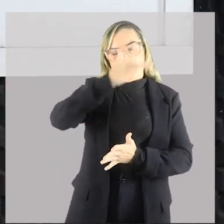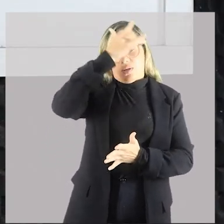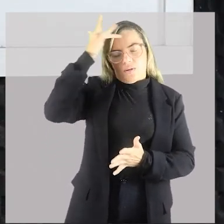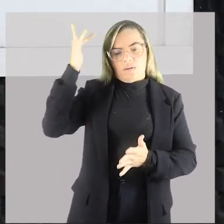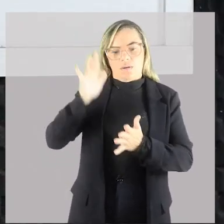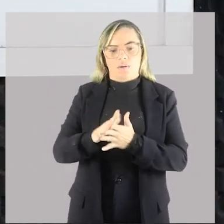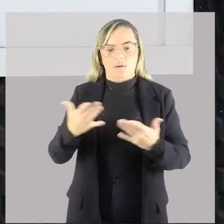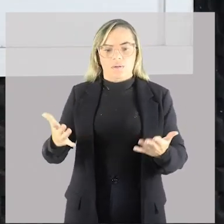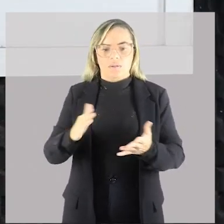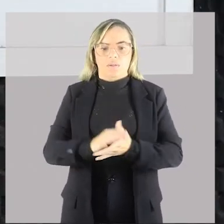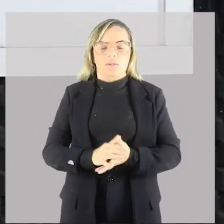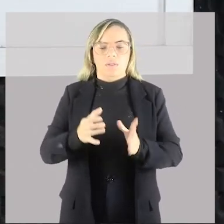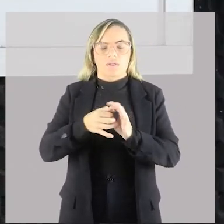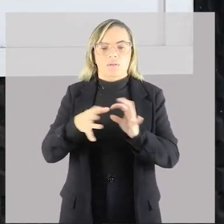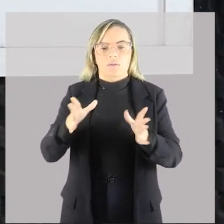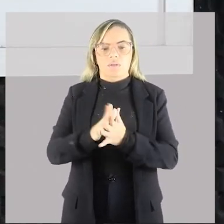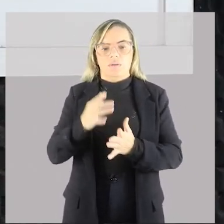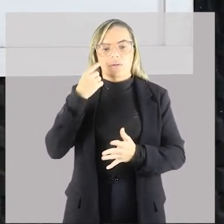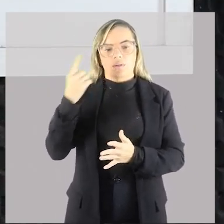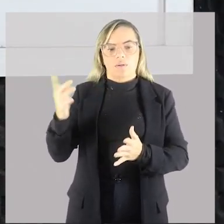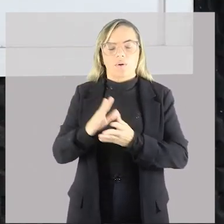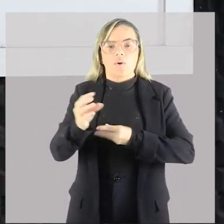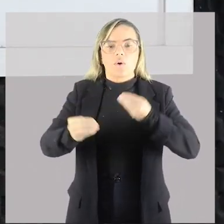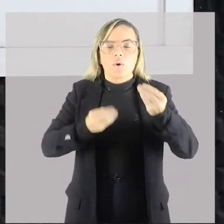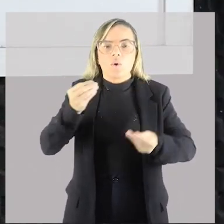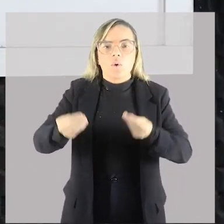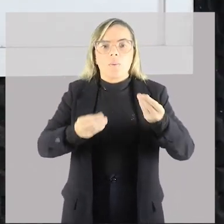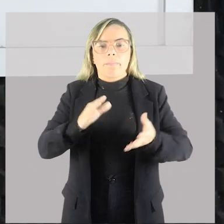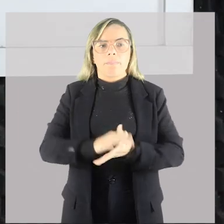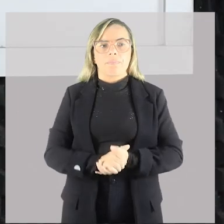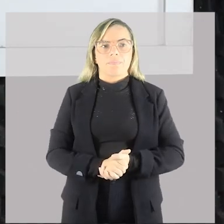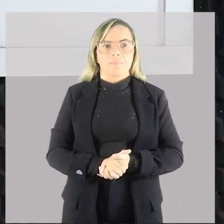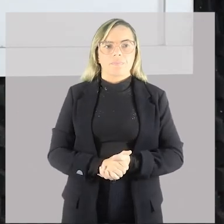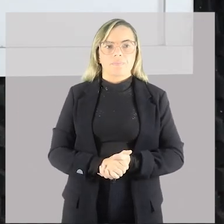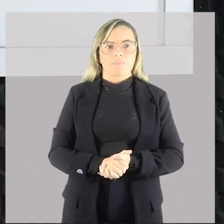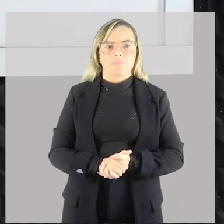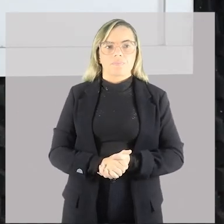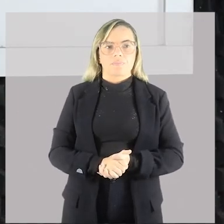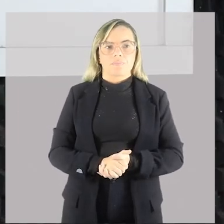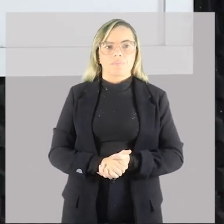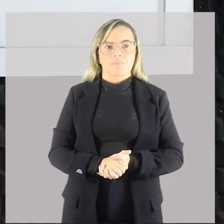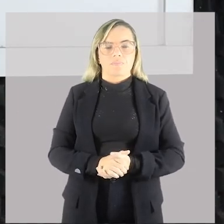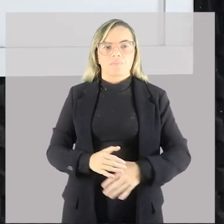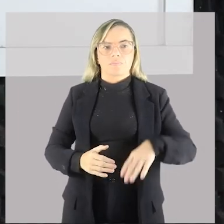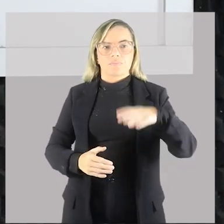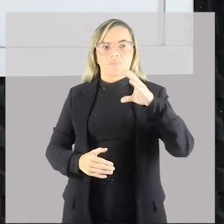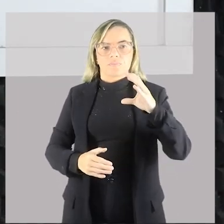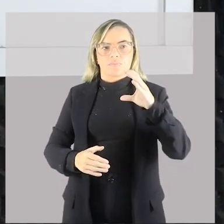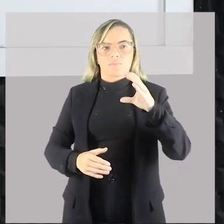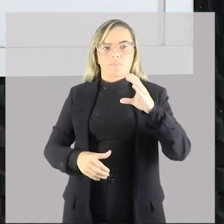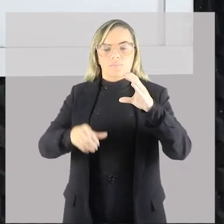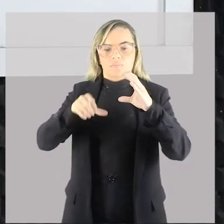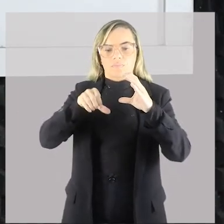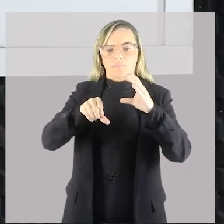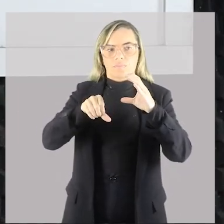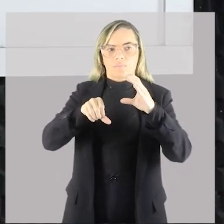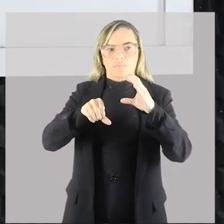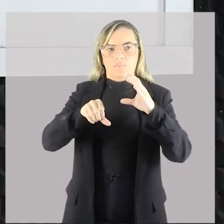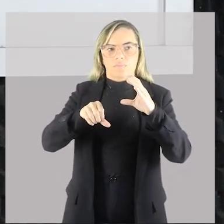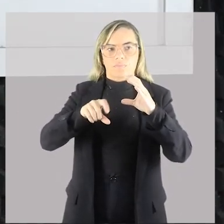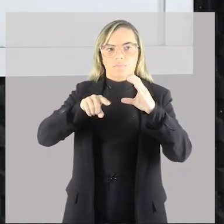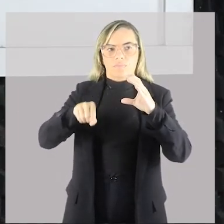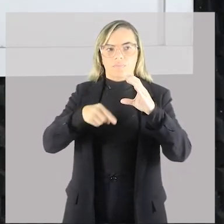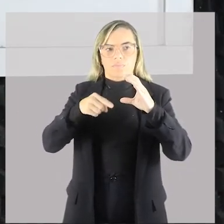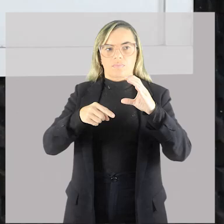lugares vagos. Tá? Então, seria, no caso, uma combinação de 9